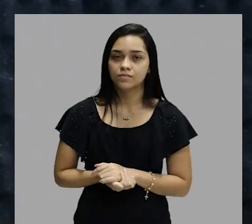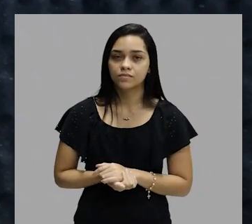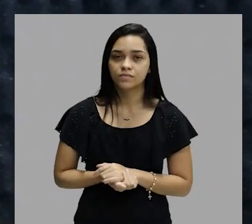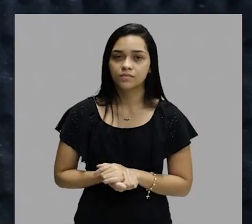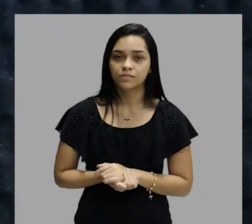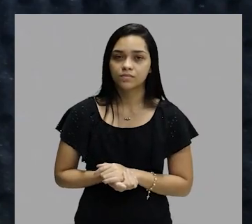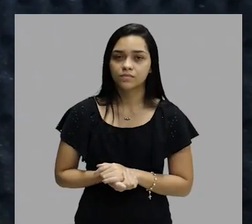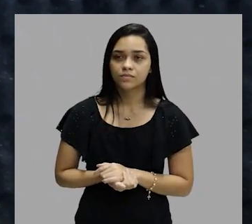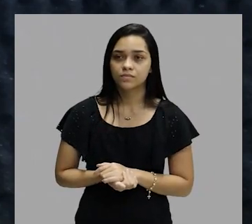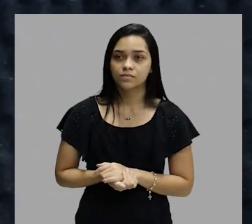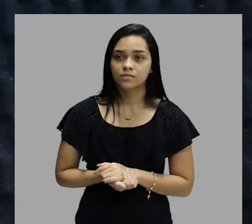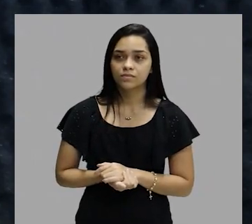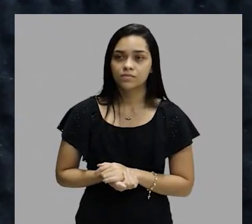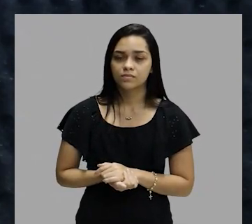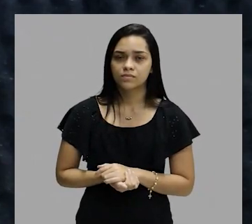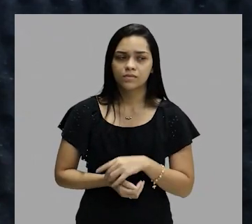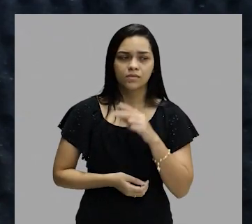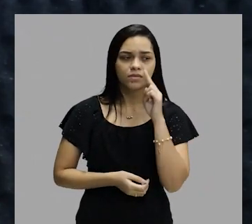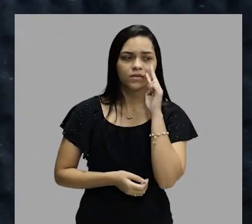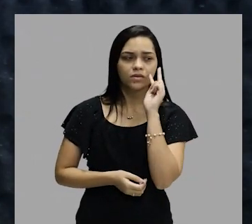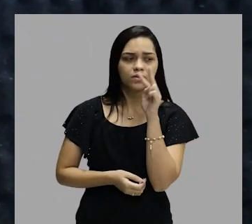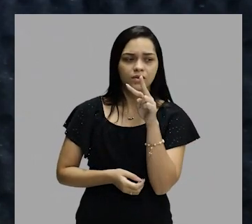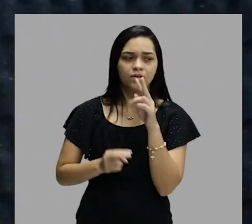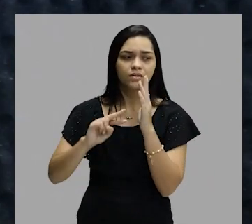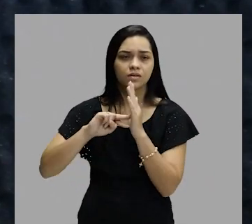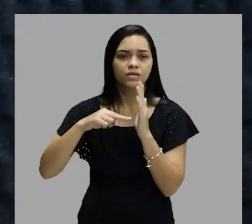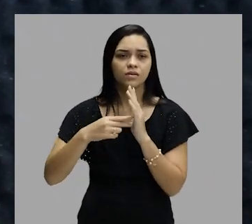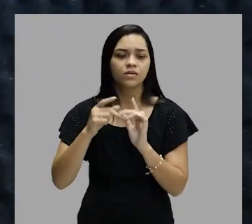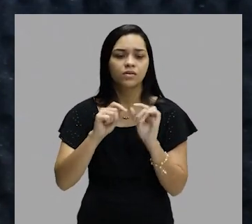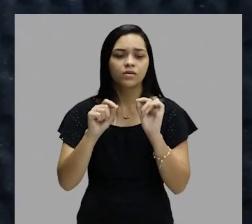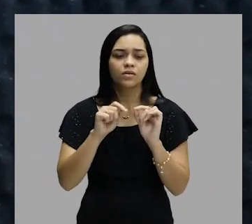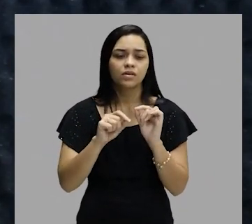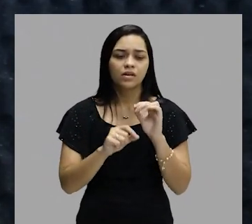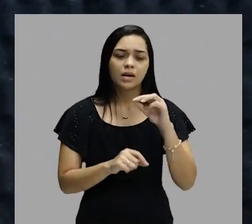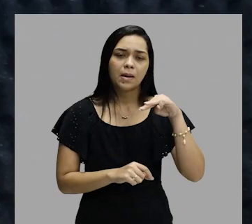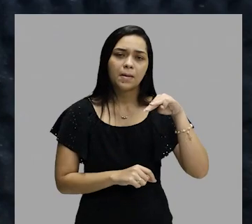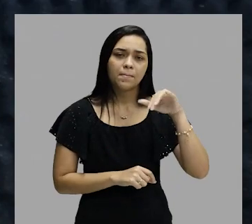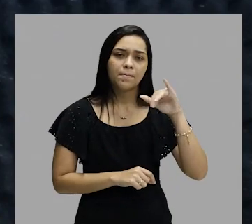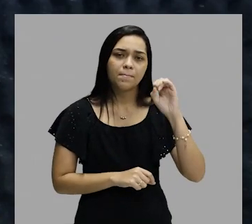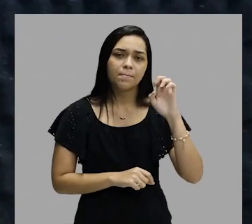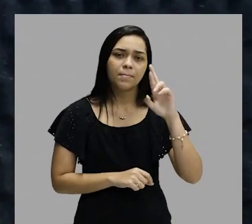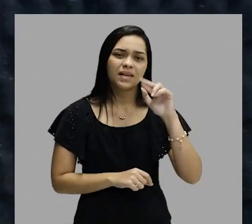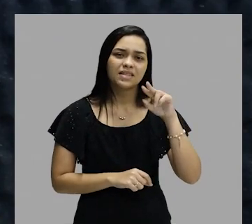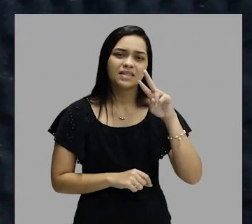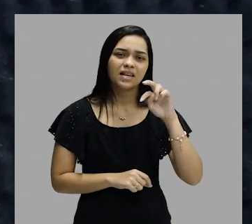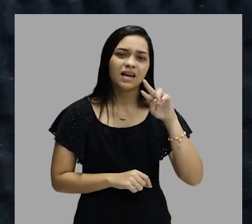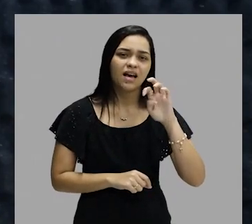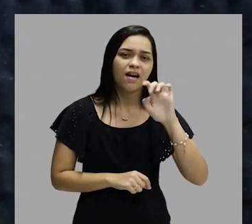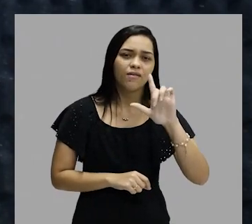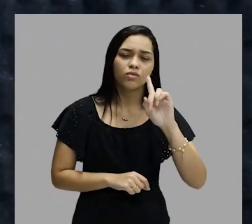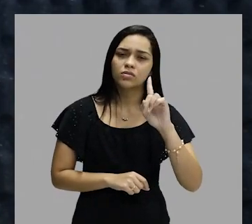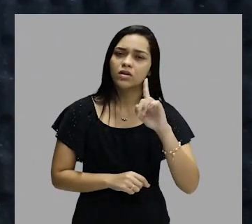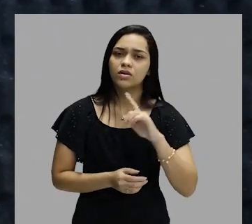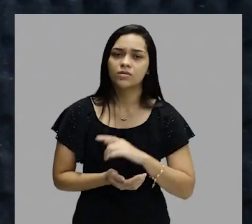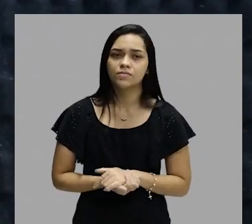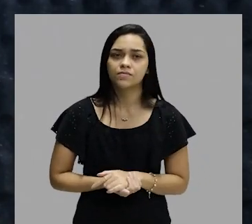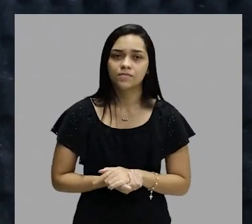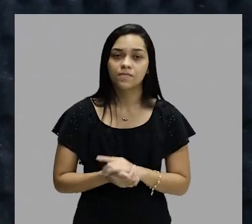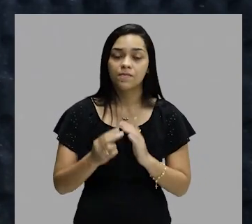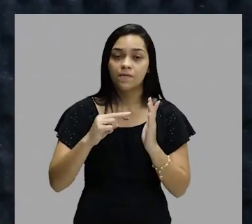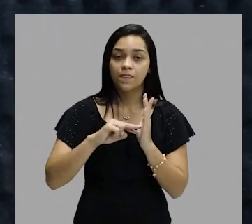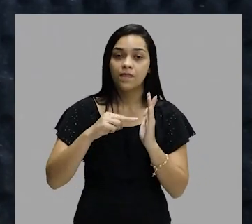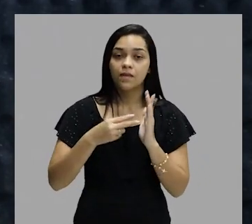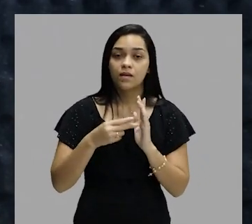am miserable. Quando a pessoa olha o texto, ela pensa, miserable é miserável. E não é, tá?